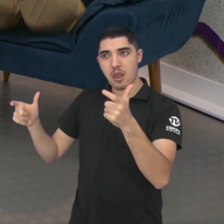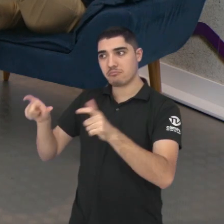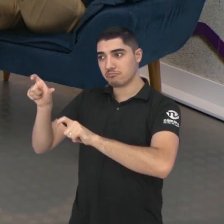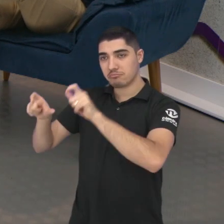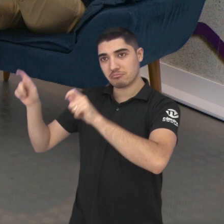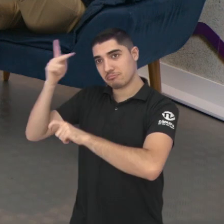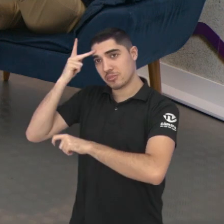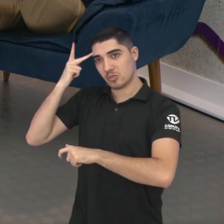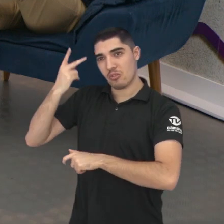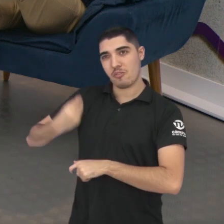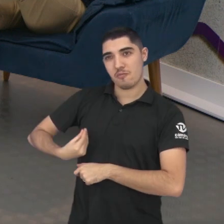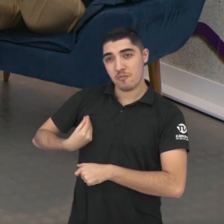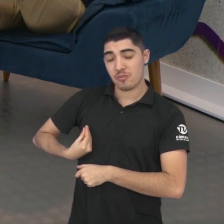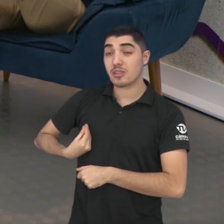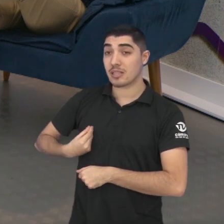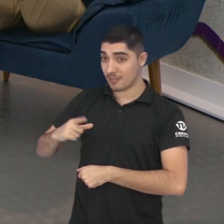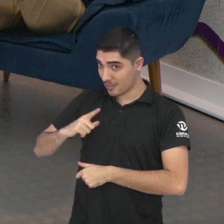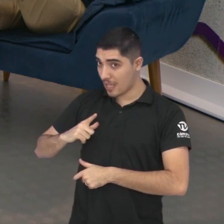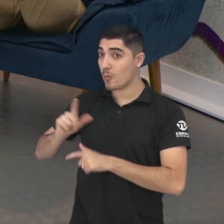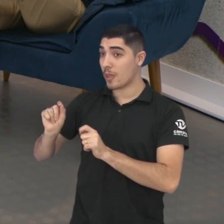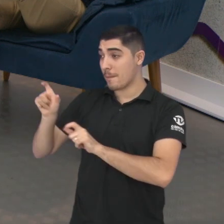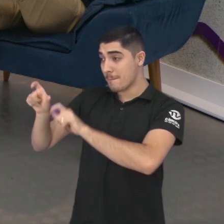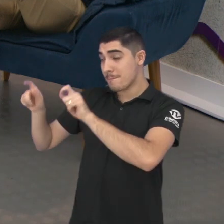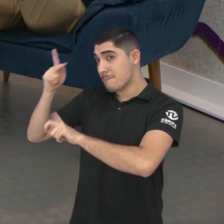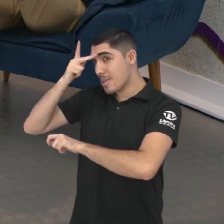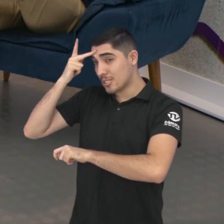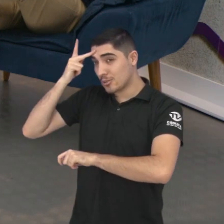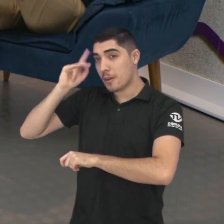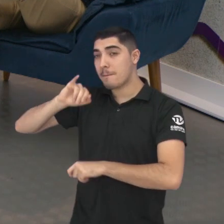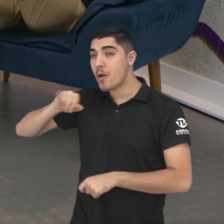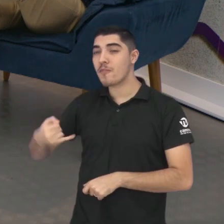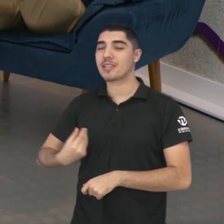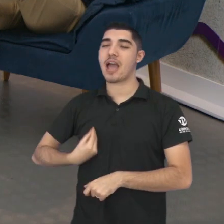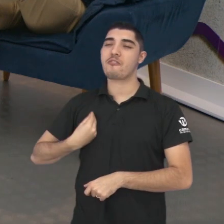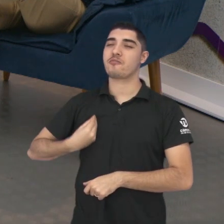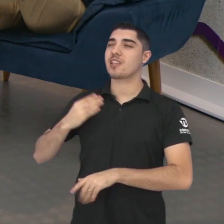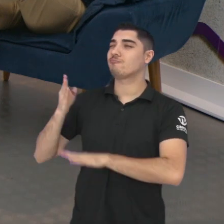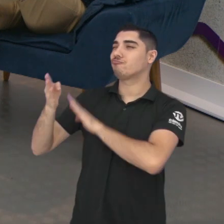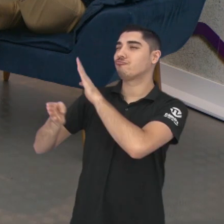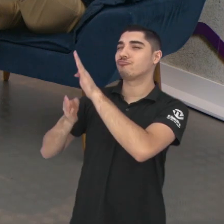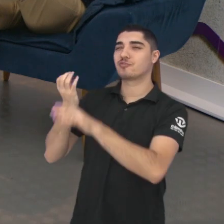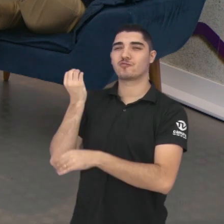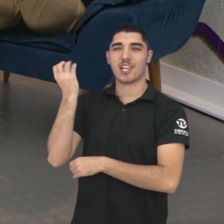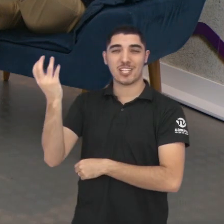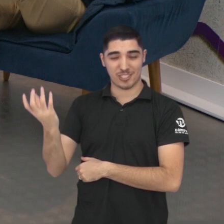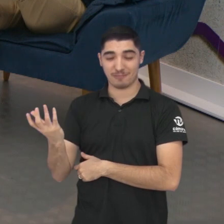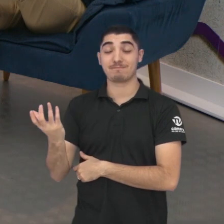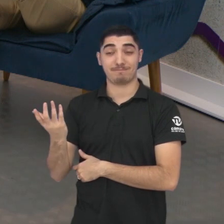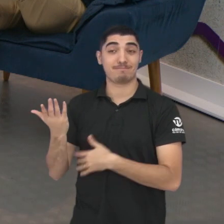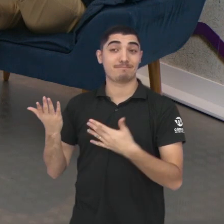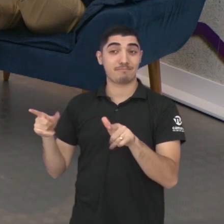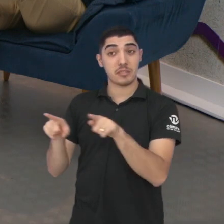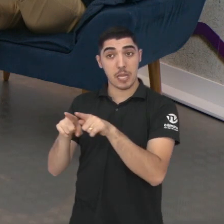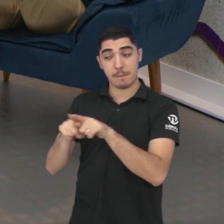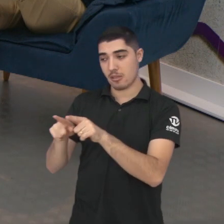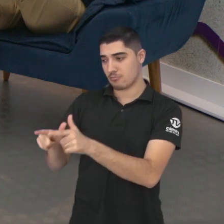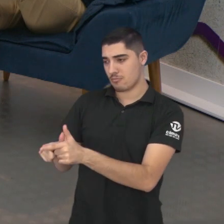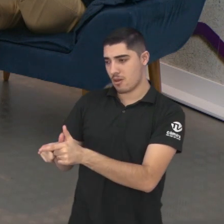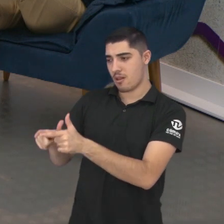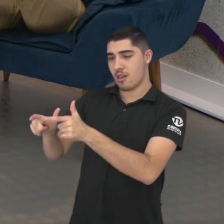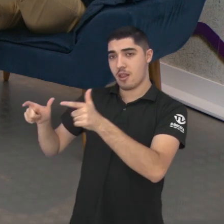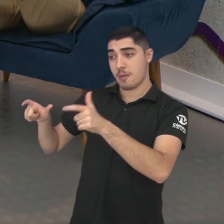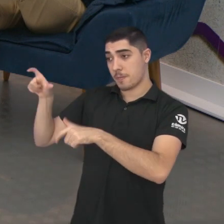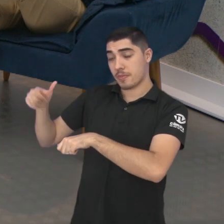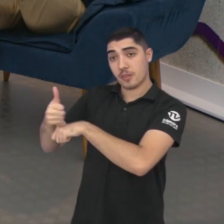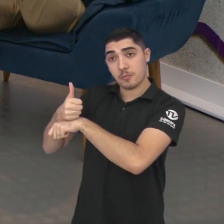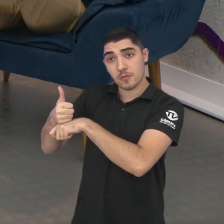expectativa média de vida, a tendência é um número maior de pessoas curtindo a vida e os lugares diversos por aí. Ao mesmo tempo, cresce